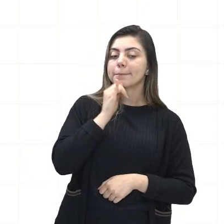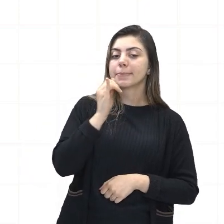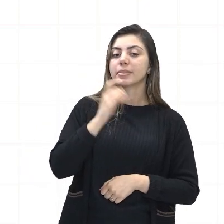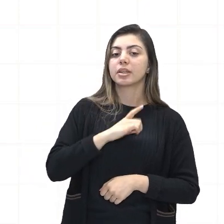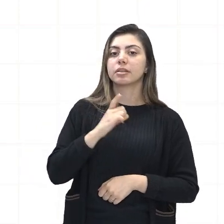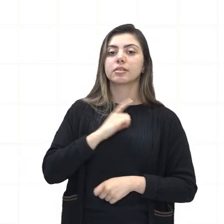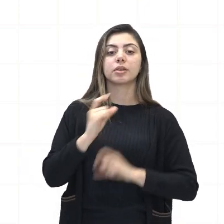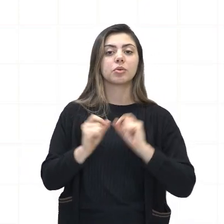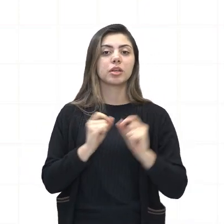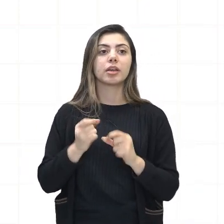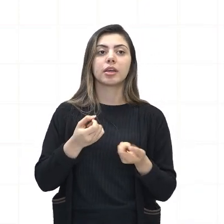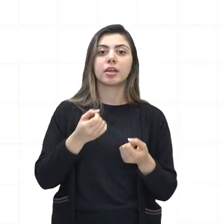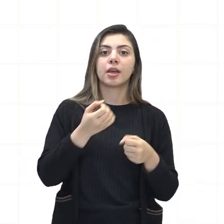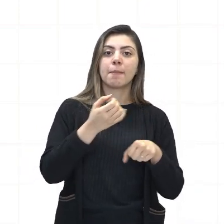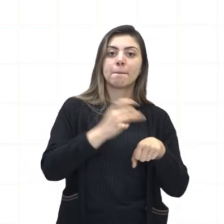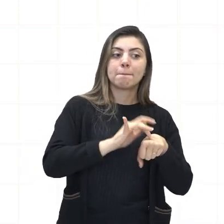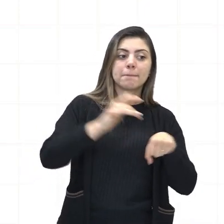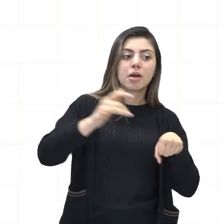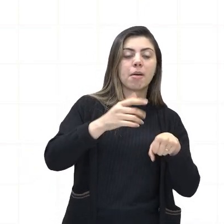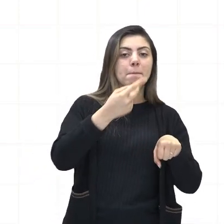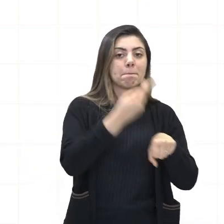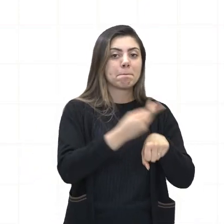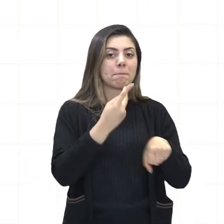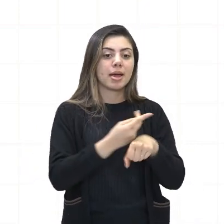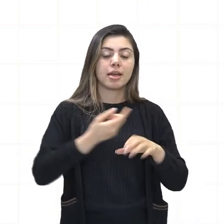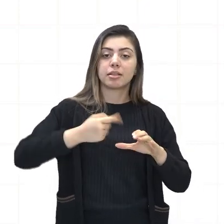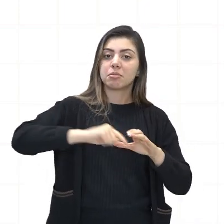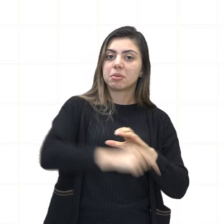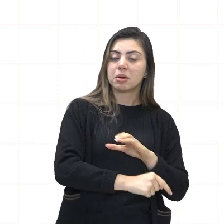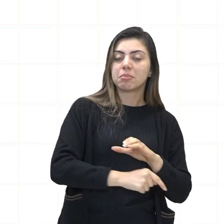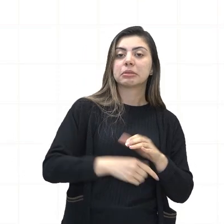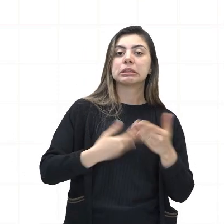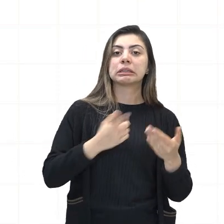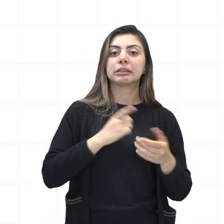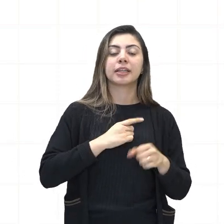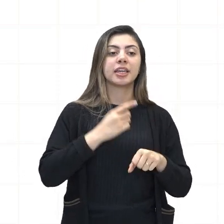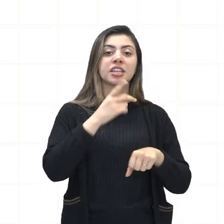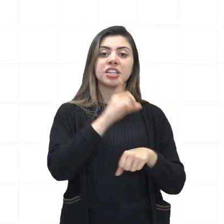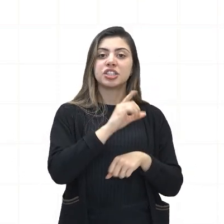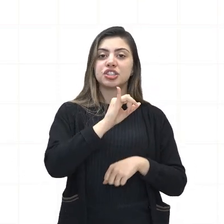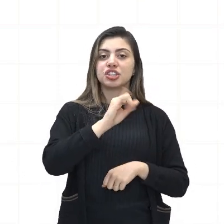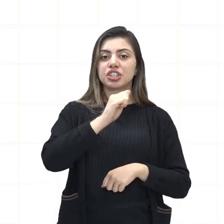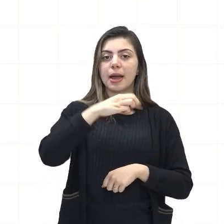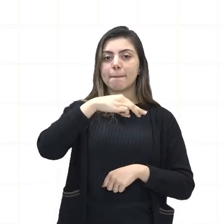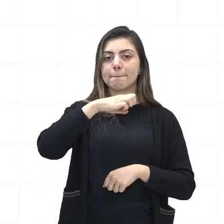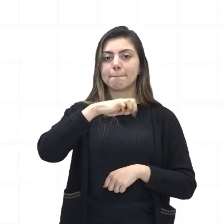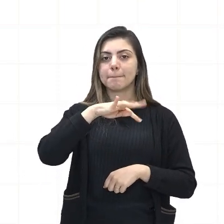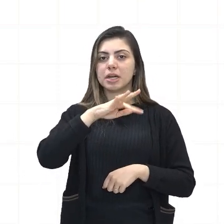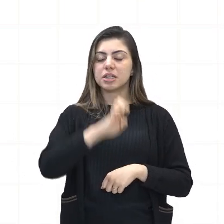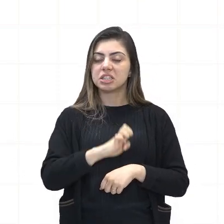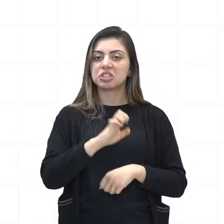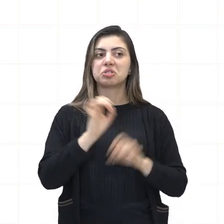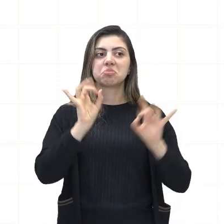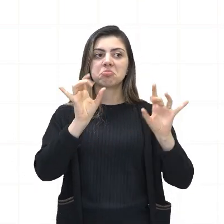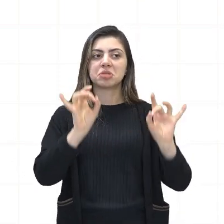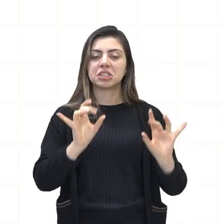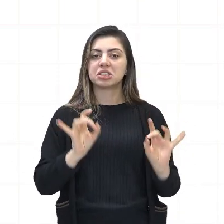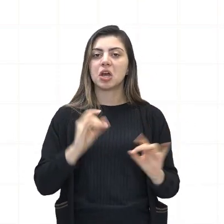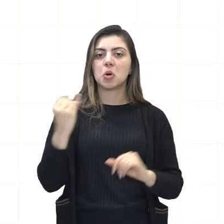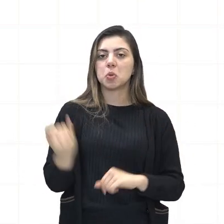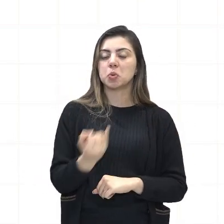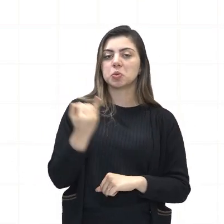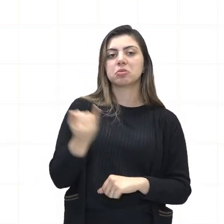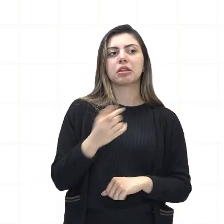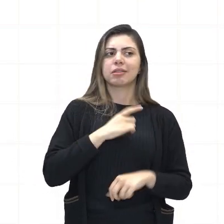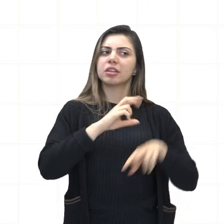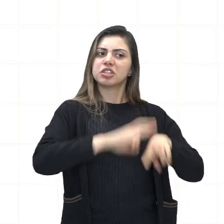reservas de cobre, de diamante, de petróleo, diamante, né, principalmente ali, tem sido muito utilizada, muito